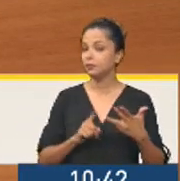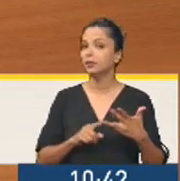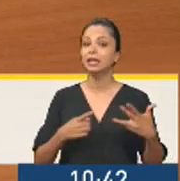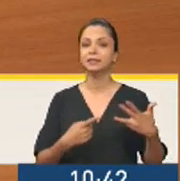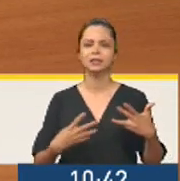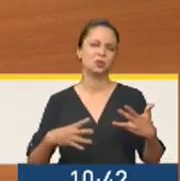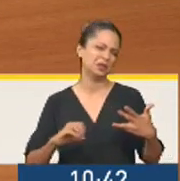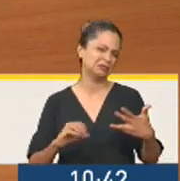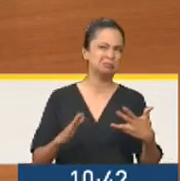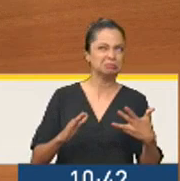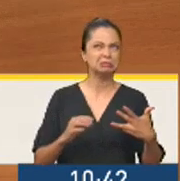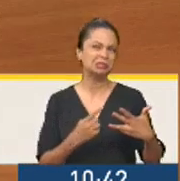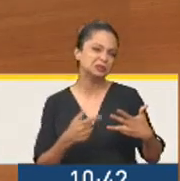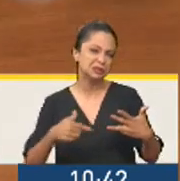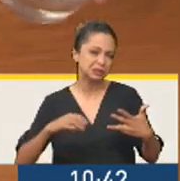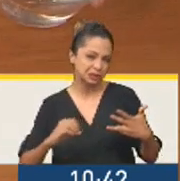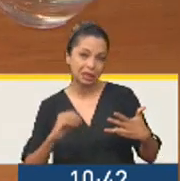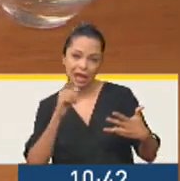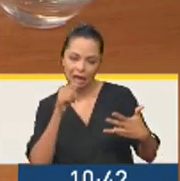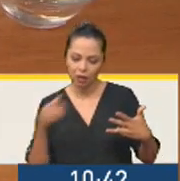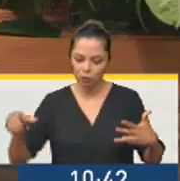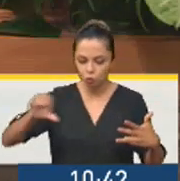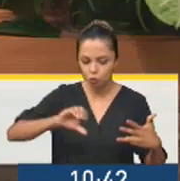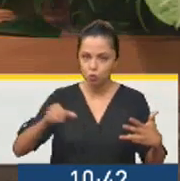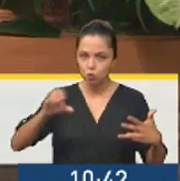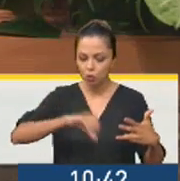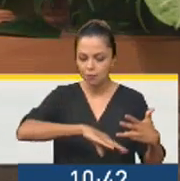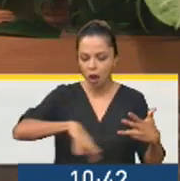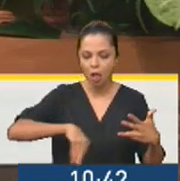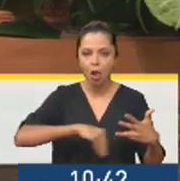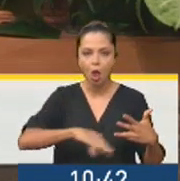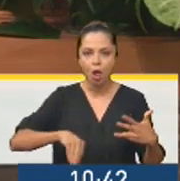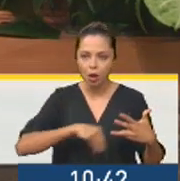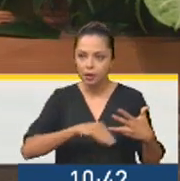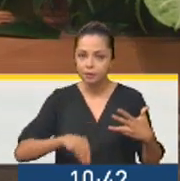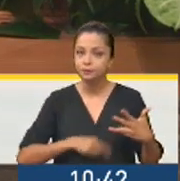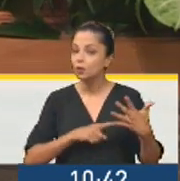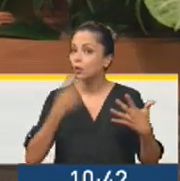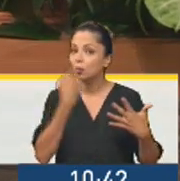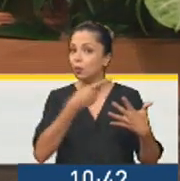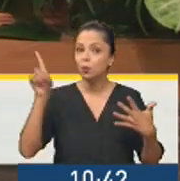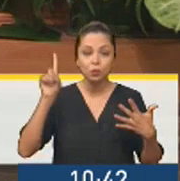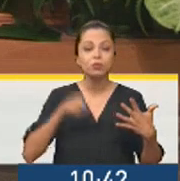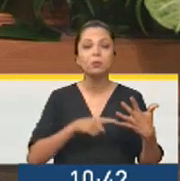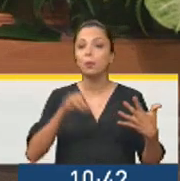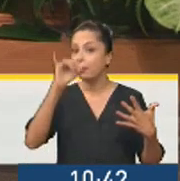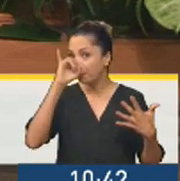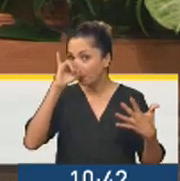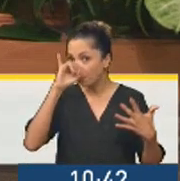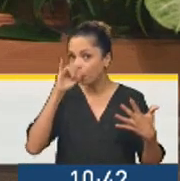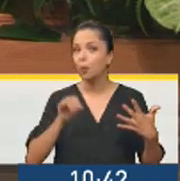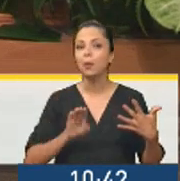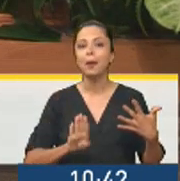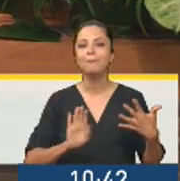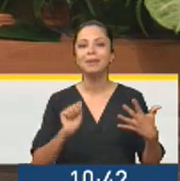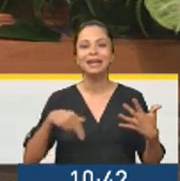coloca pouco a pouco, mexe bem e por último, banha de porco. Uma coisa que minha avó sempre